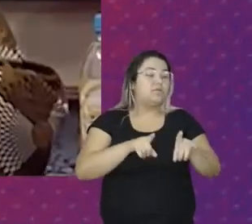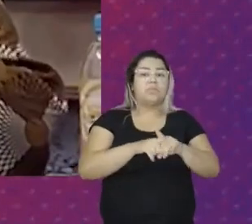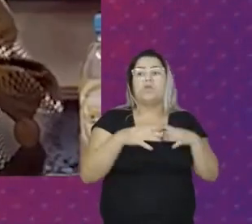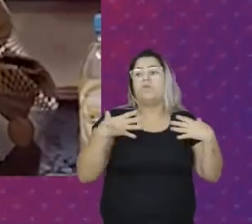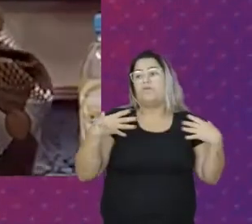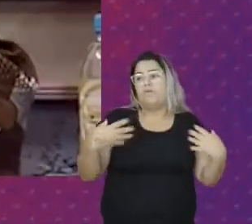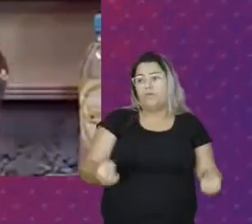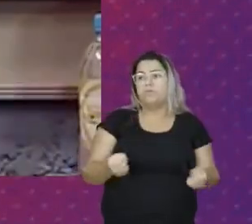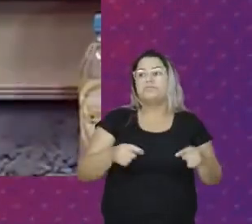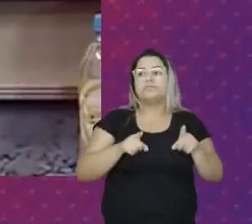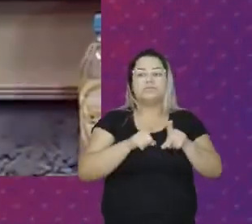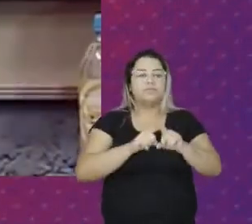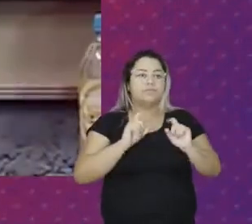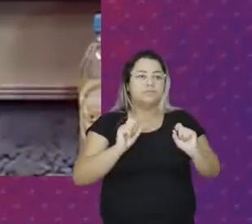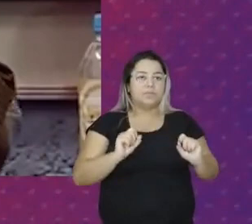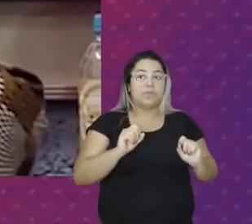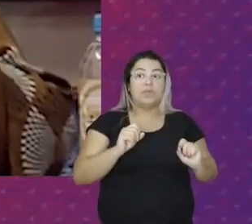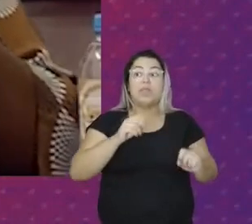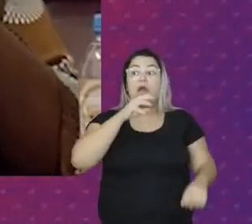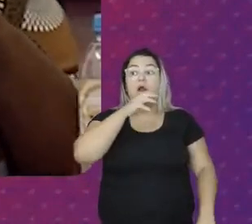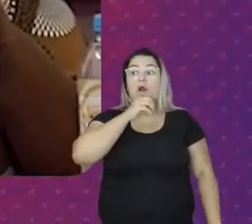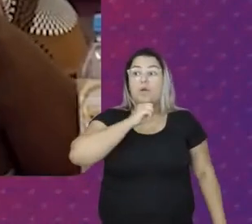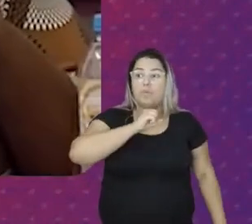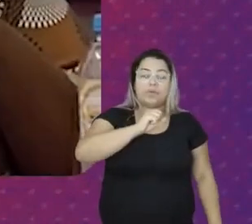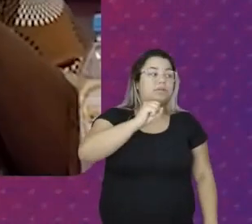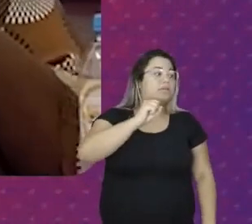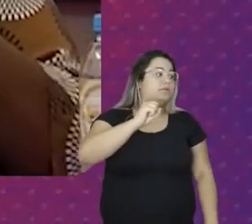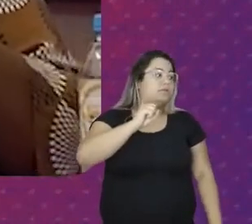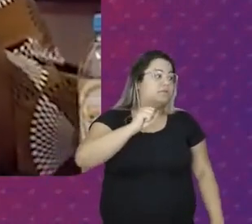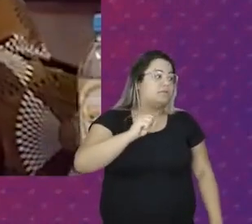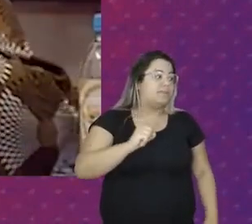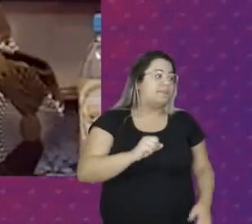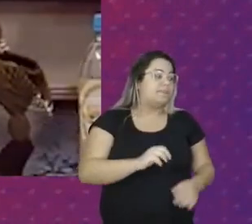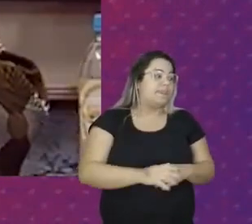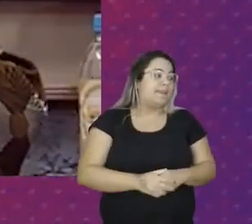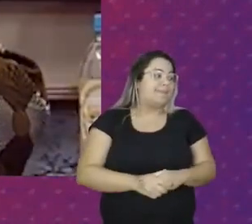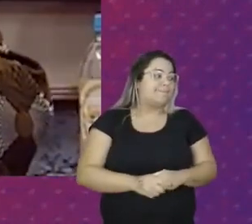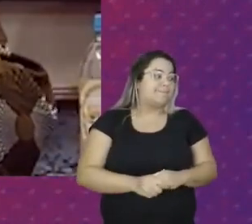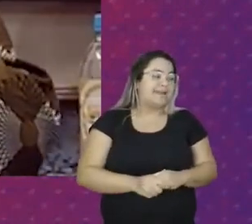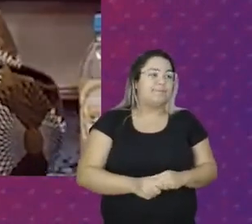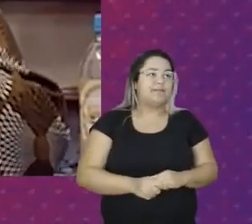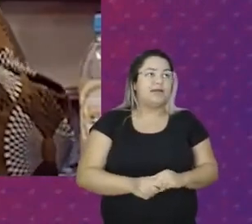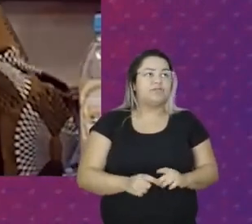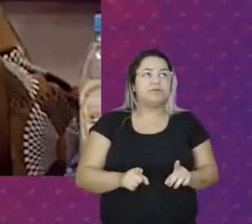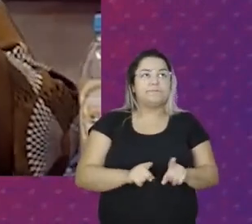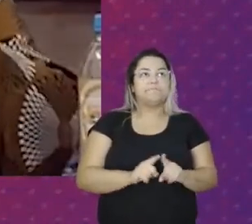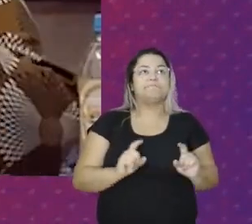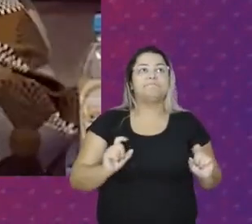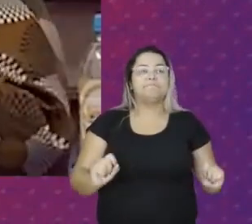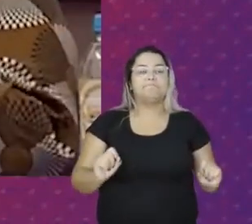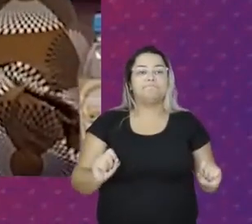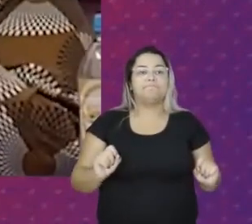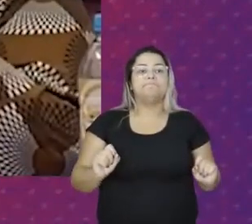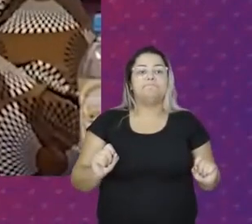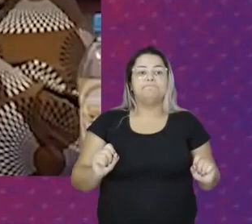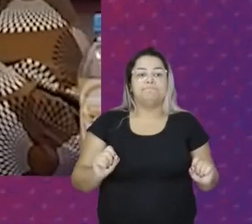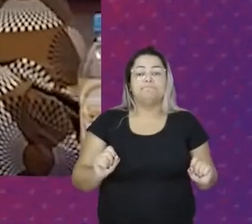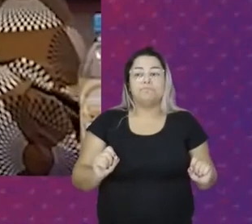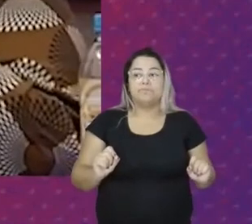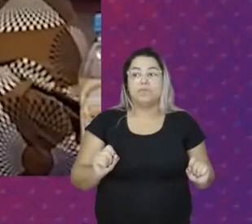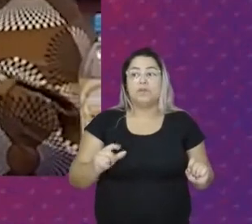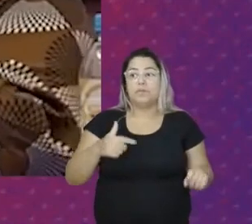Daqui a pouco eu vou falar do Paulo Freire, que ele não está aí no movimento negro, mas a história do Paulo Freire é importante, porque, veja bem, a Frente Negra